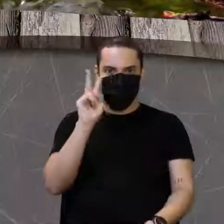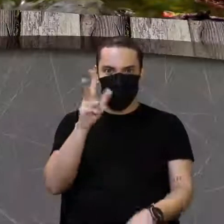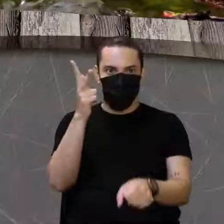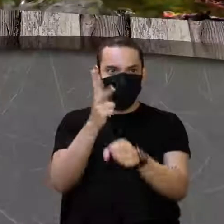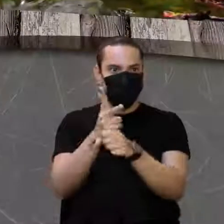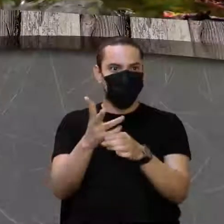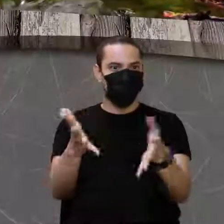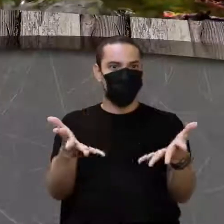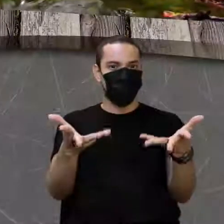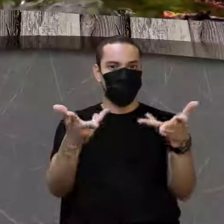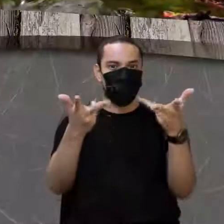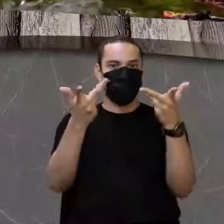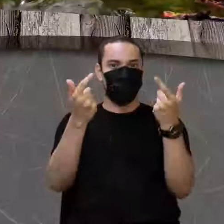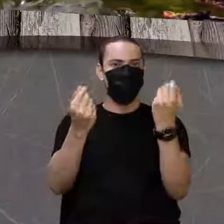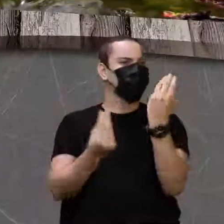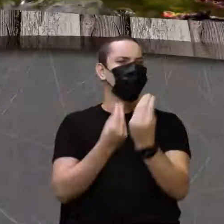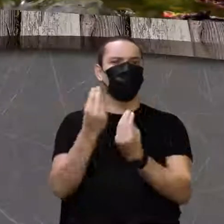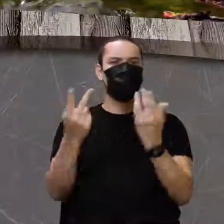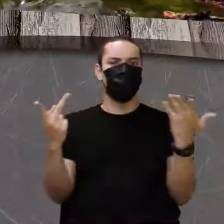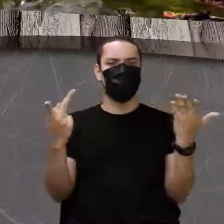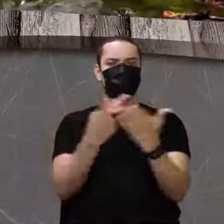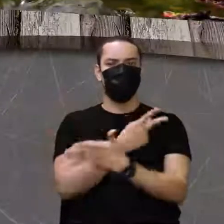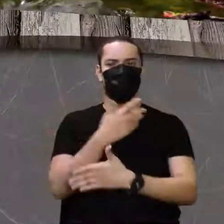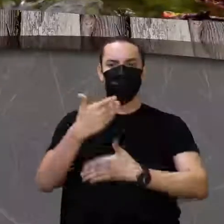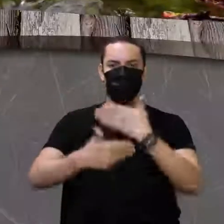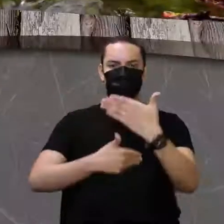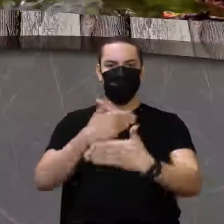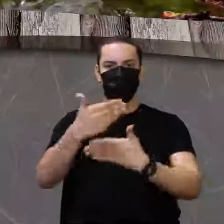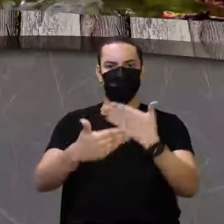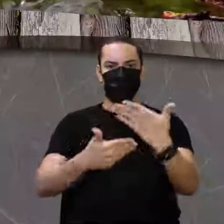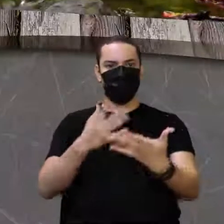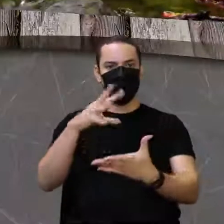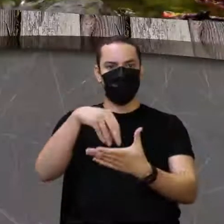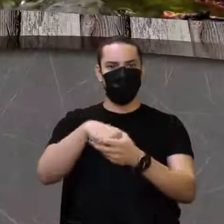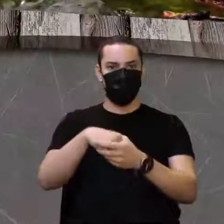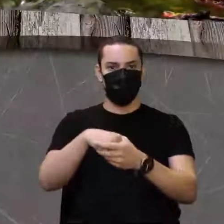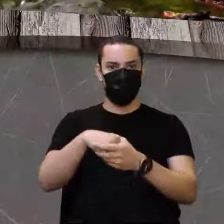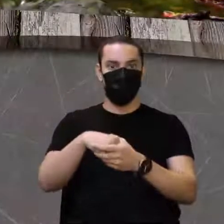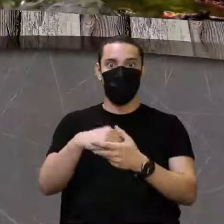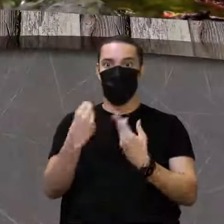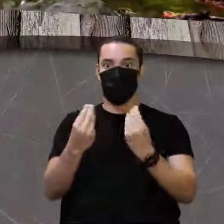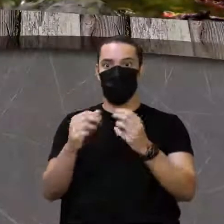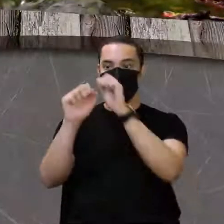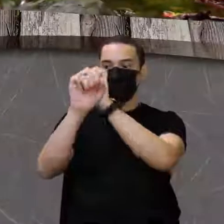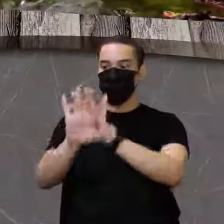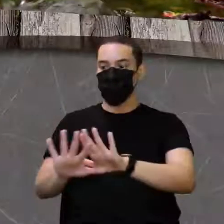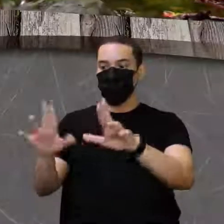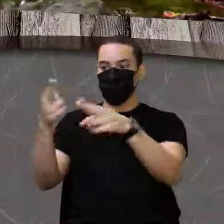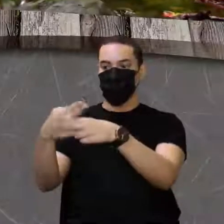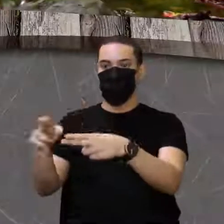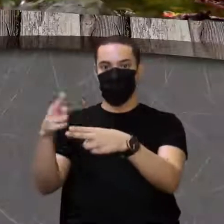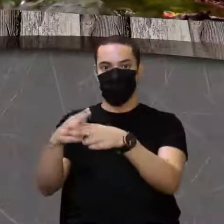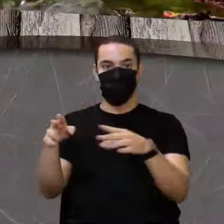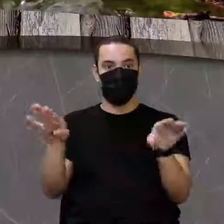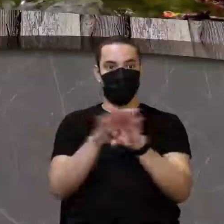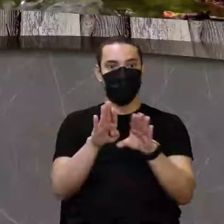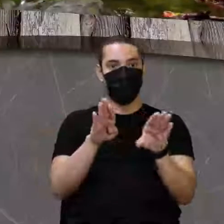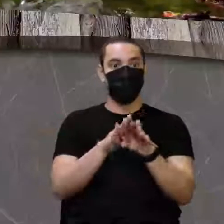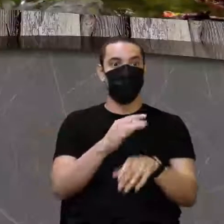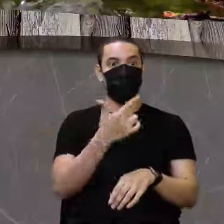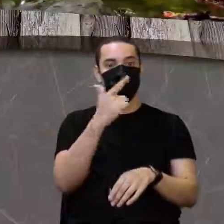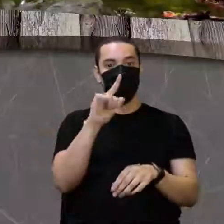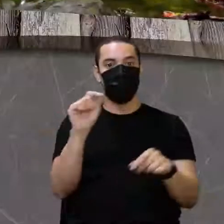simulaçãozinha, como que acontece o processo de camuflagem e de mimetismo, não é? São elementos,